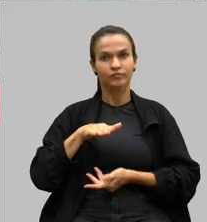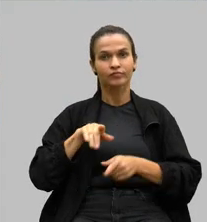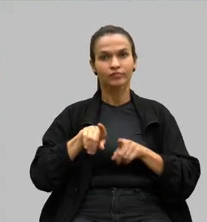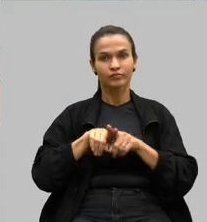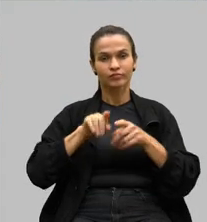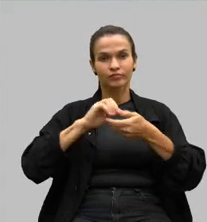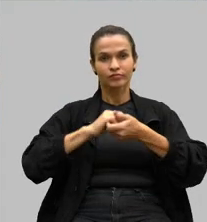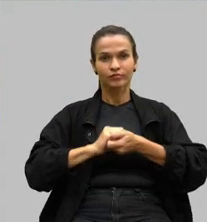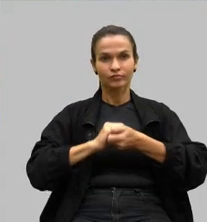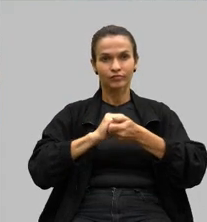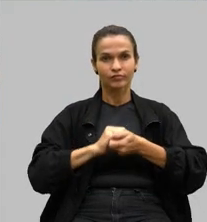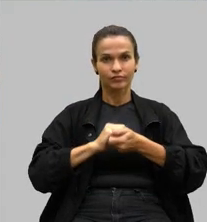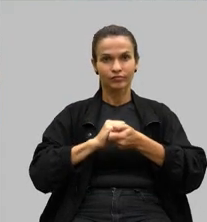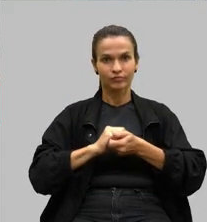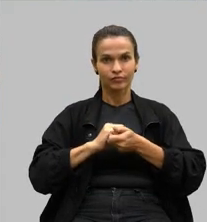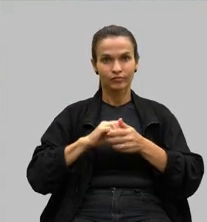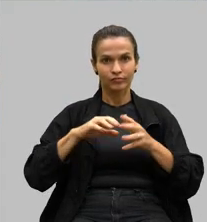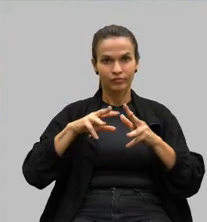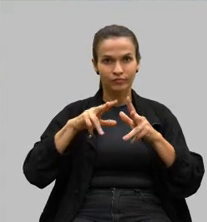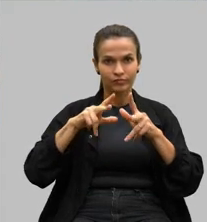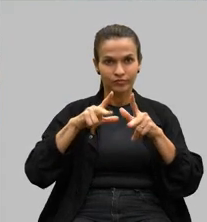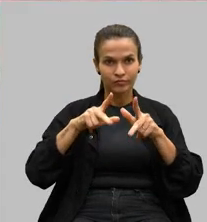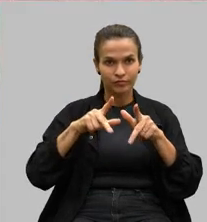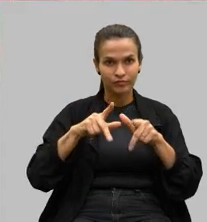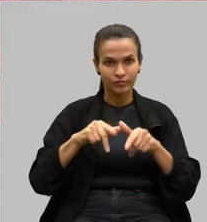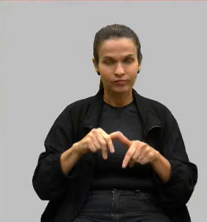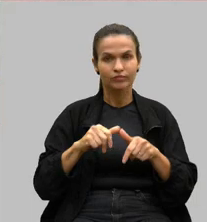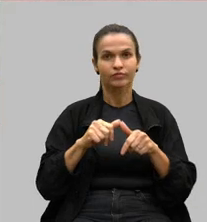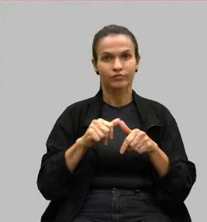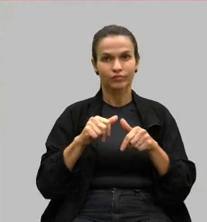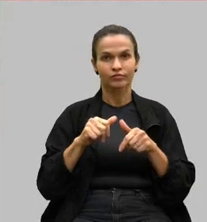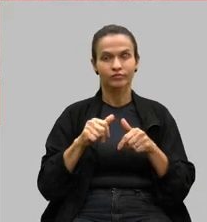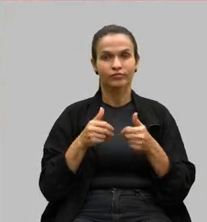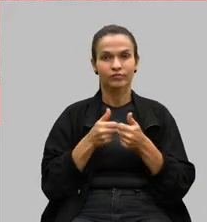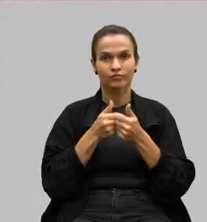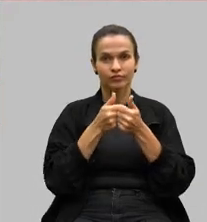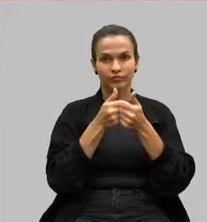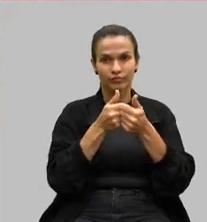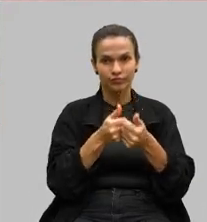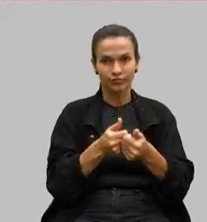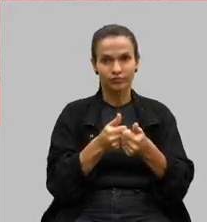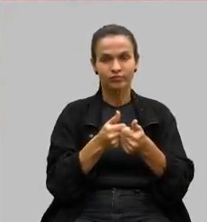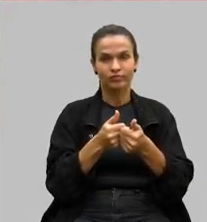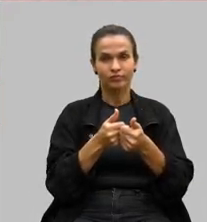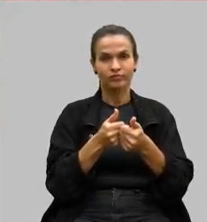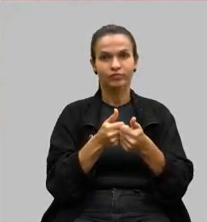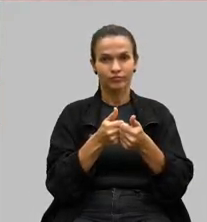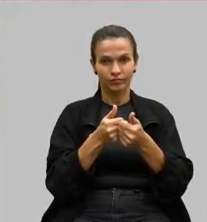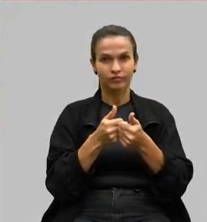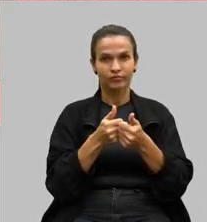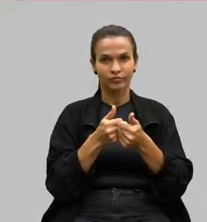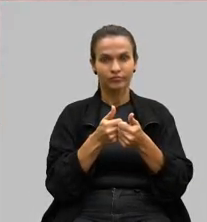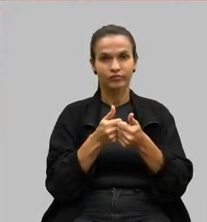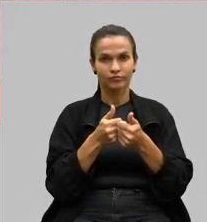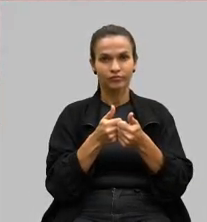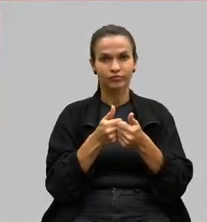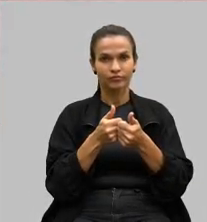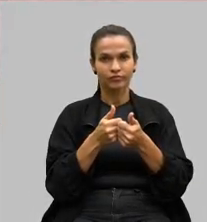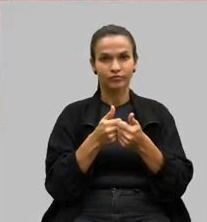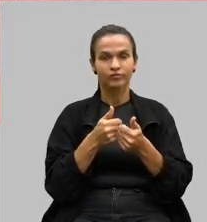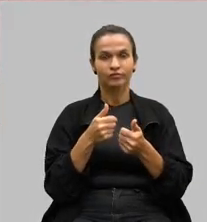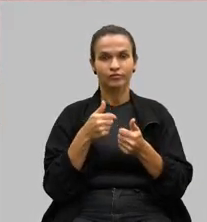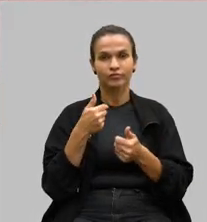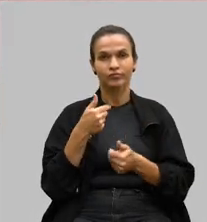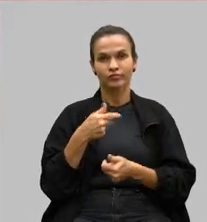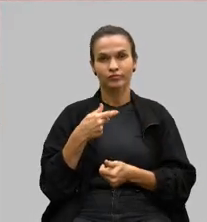os fazedores de cultura que também estão aqui acompanhando essa nossa esse nosso trabalho